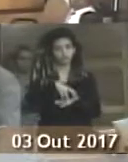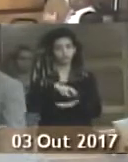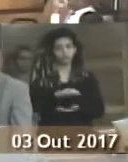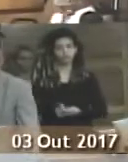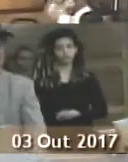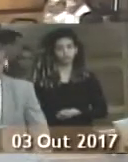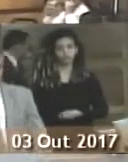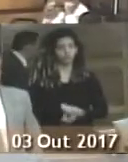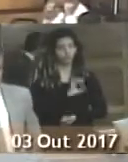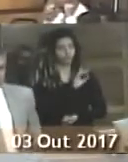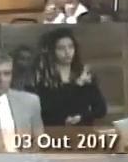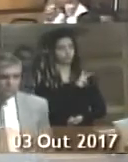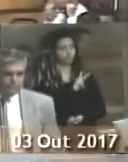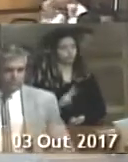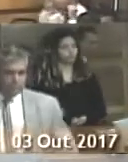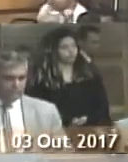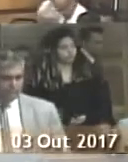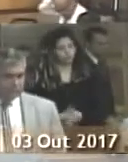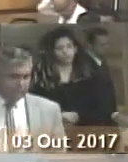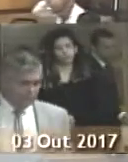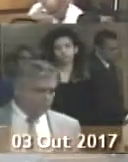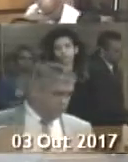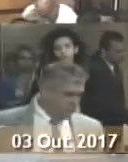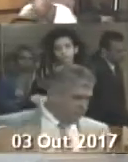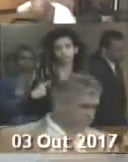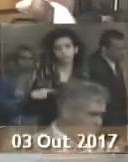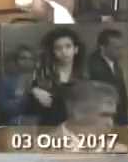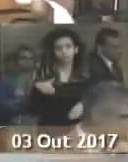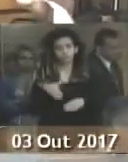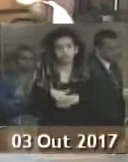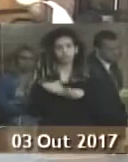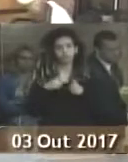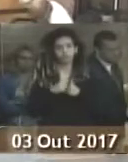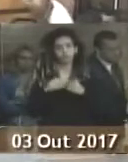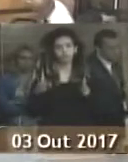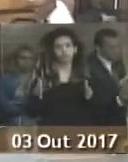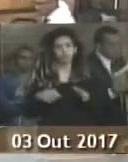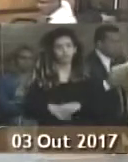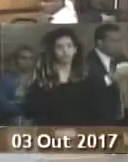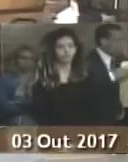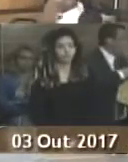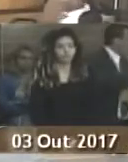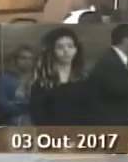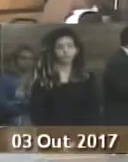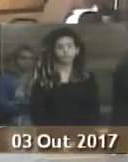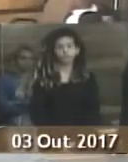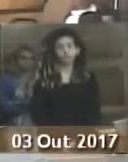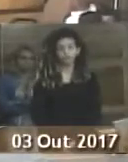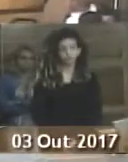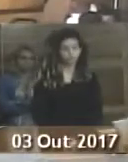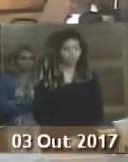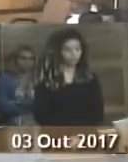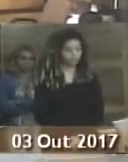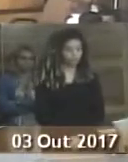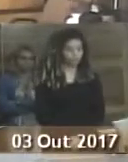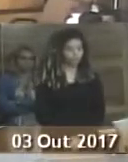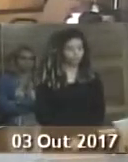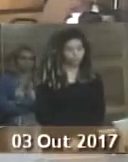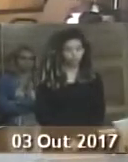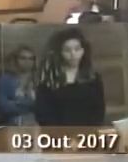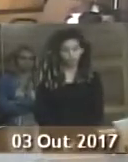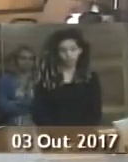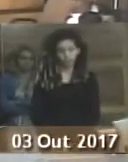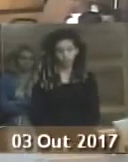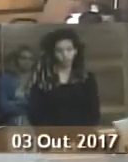município. Senhor presidente. Em discussão, 90 oradores,